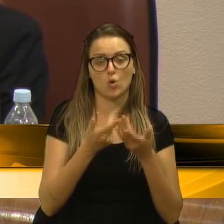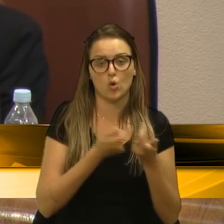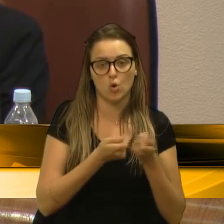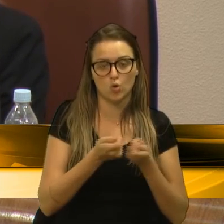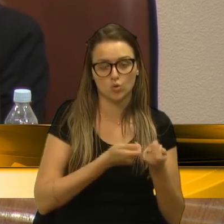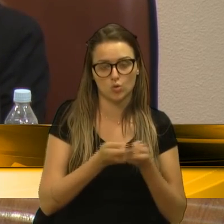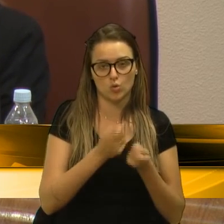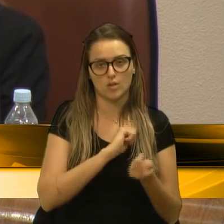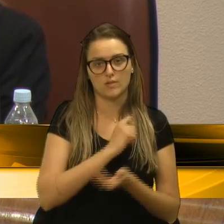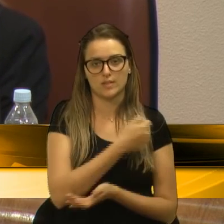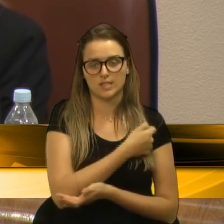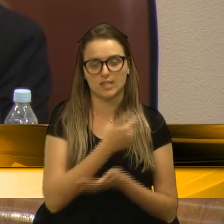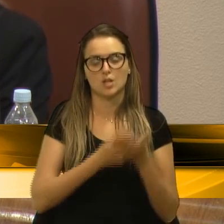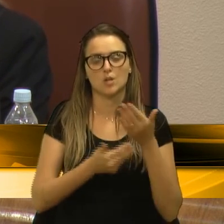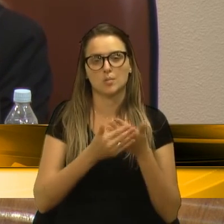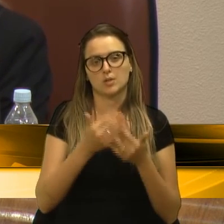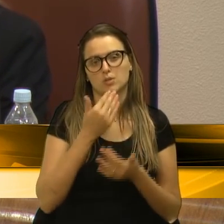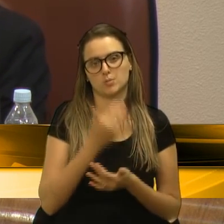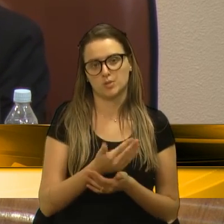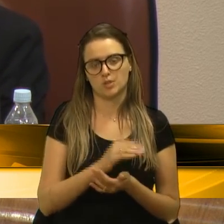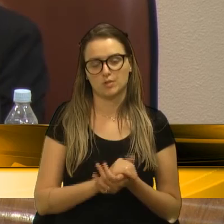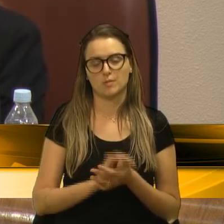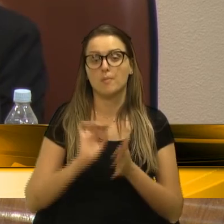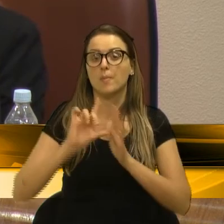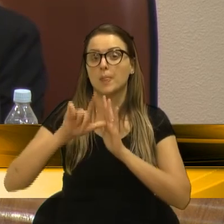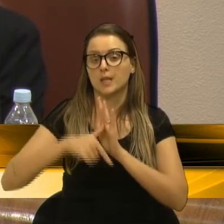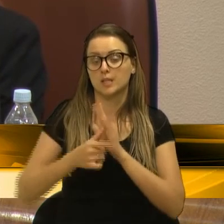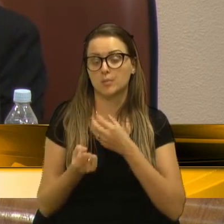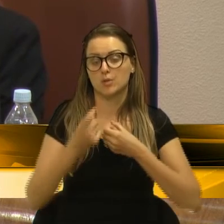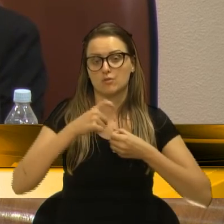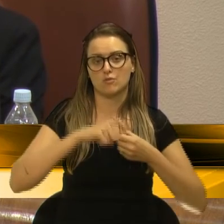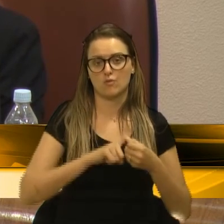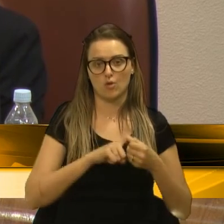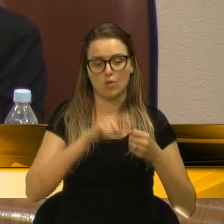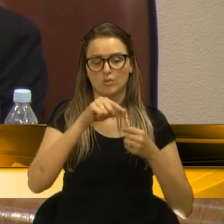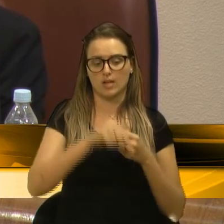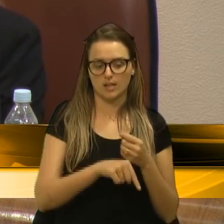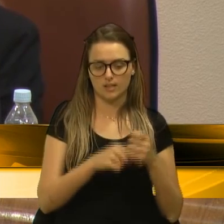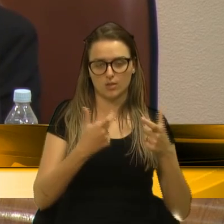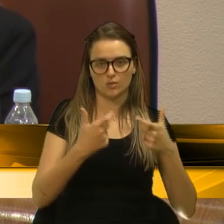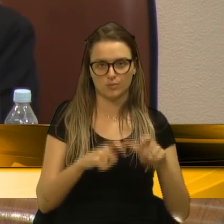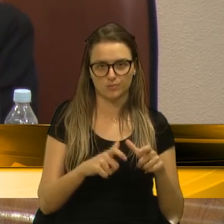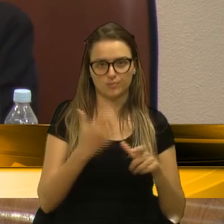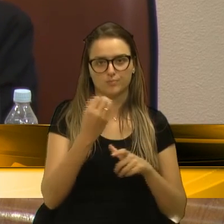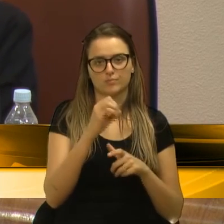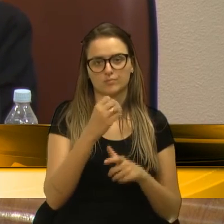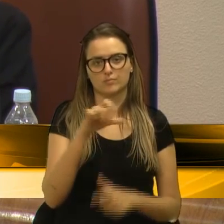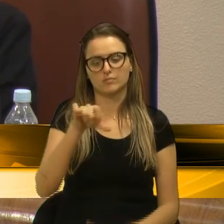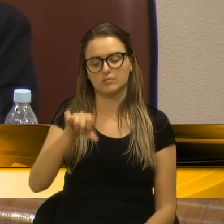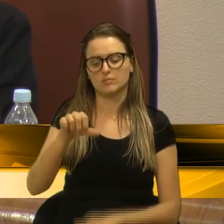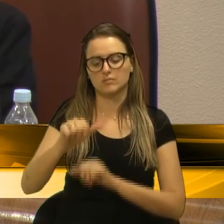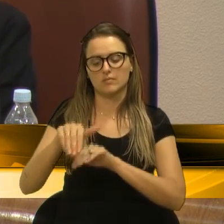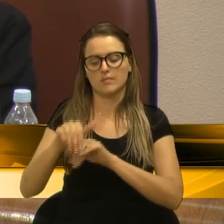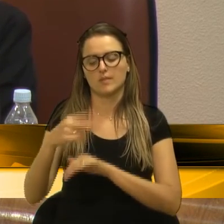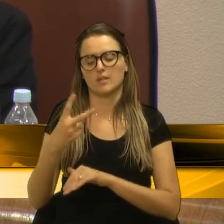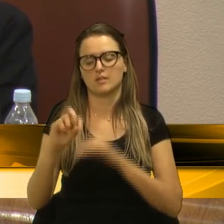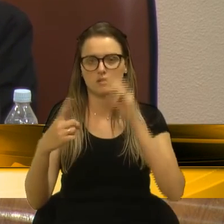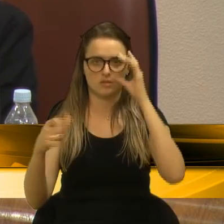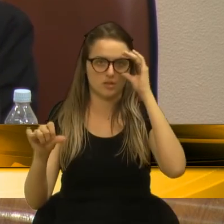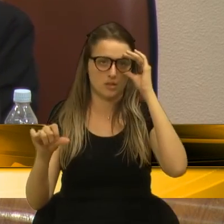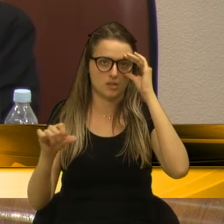para as devidas providências, após retorne o feito a este gabinete. Porto Alegre, 9 de setembro de